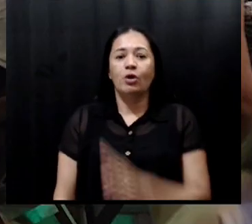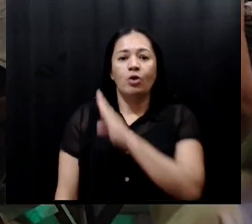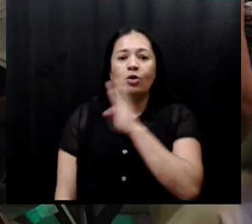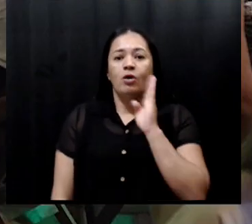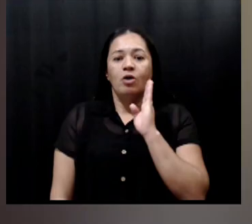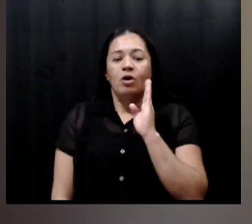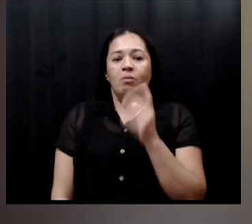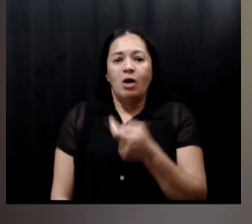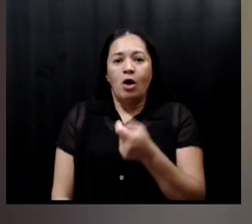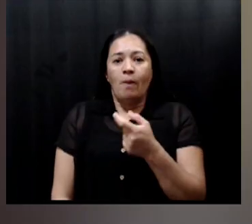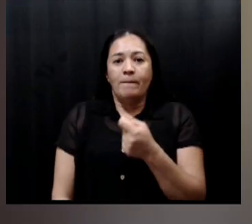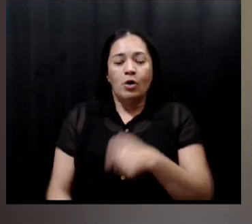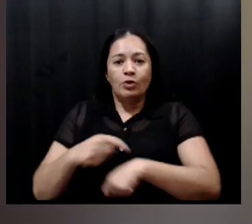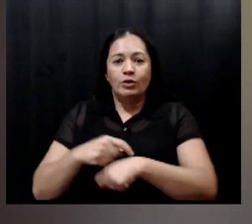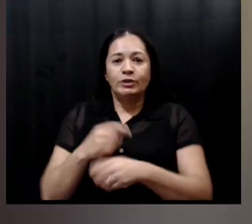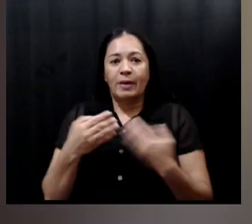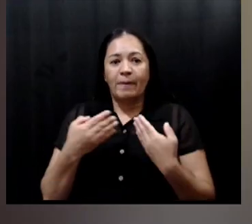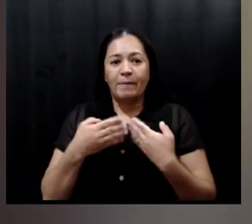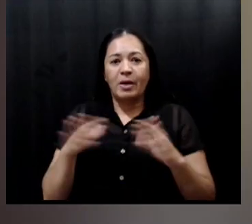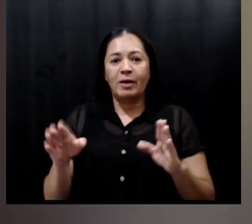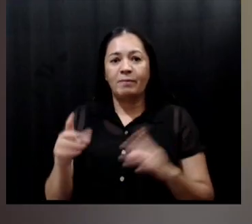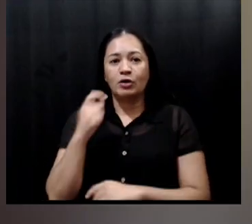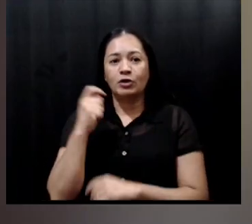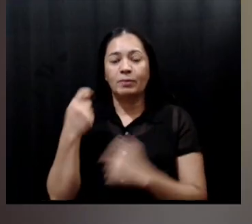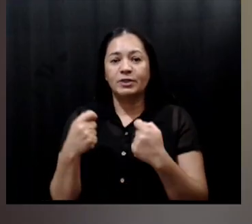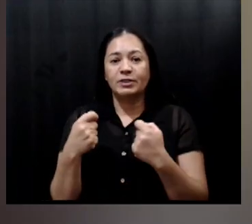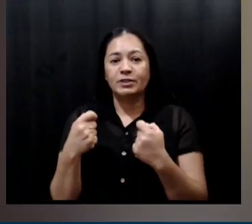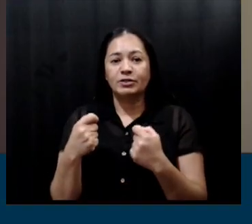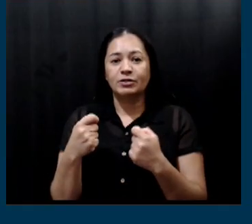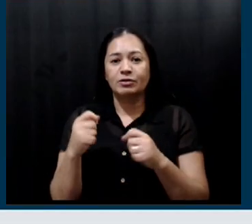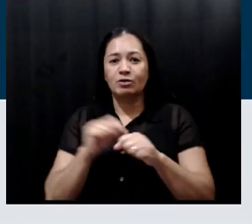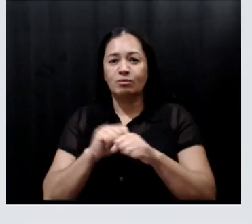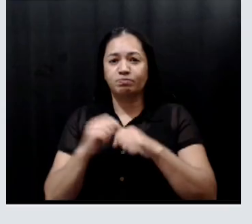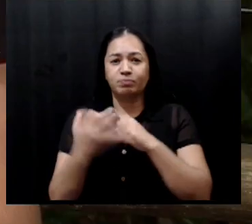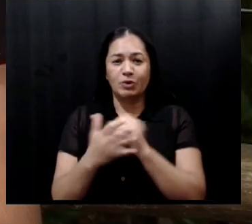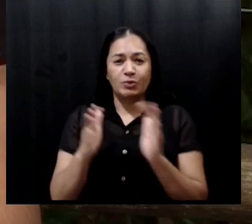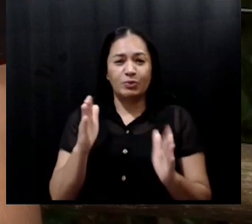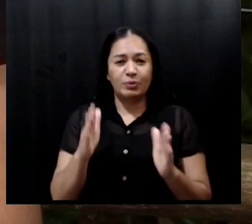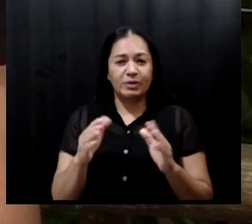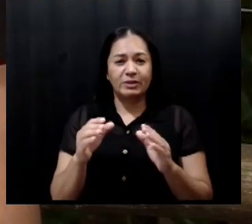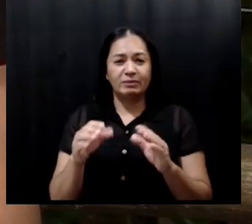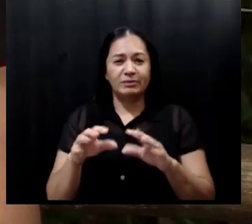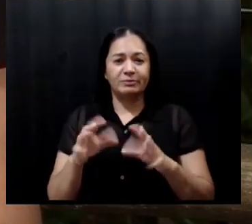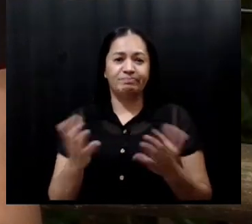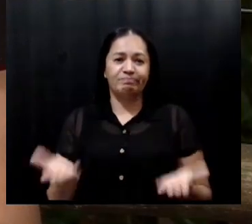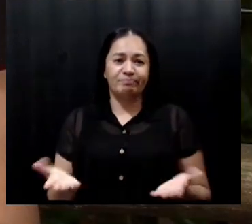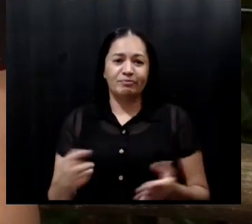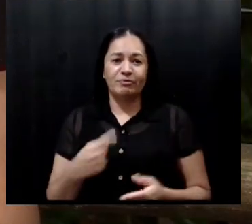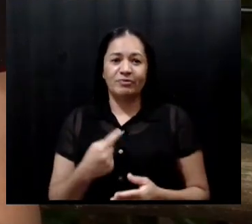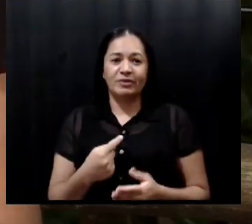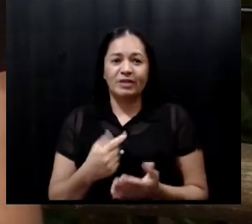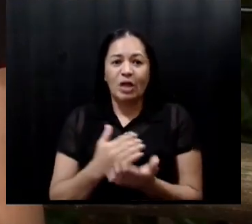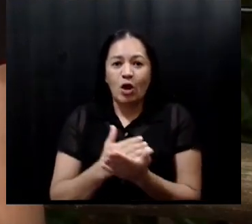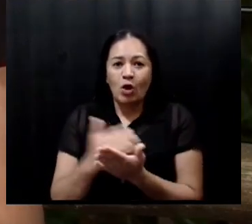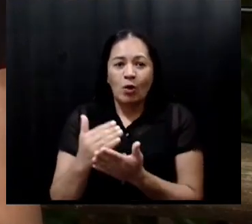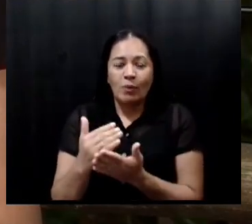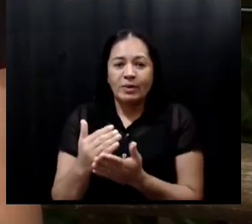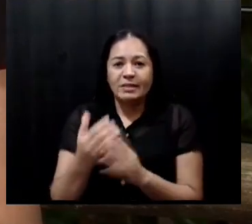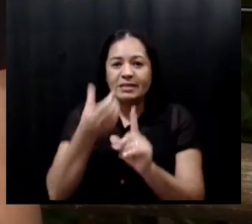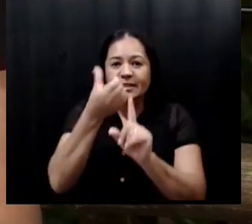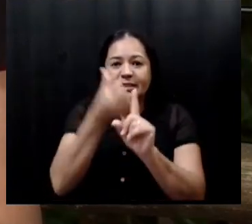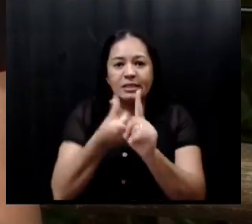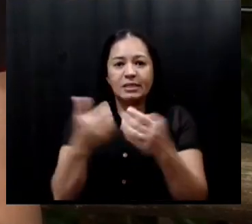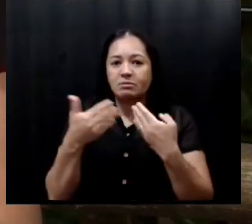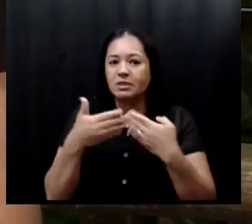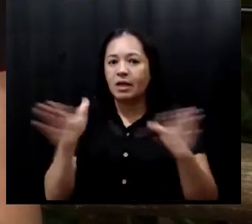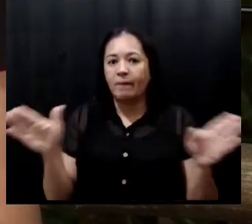Os sócios tiveram que lidar com a pandemia da Covid-19. A gente estava com, sei lá, nem 6 meses de abertura e a gente já